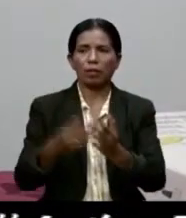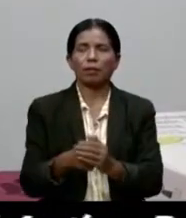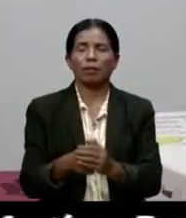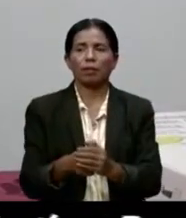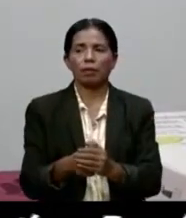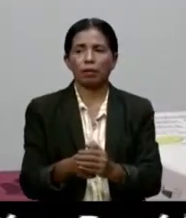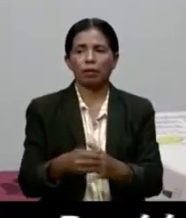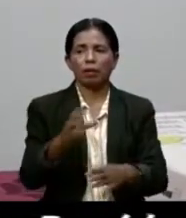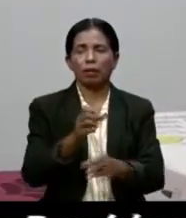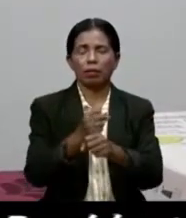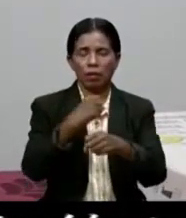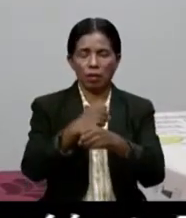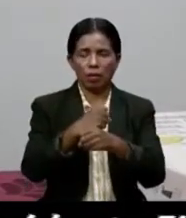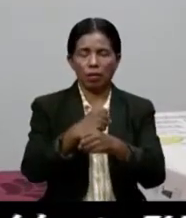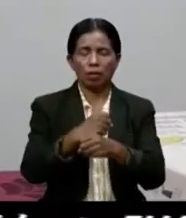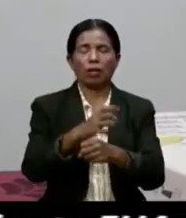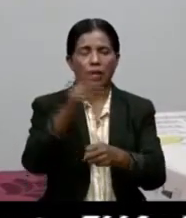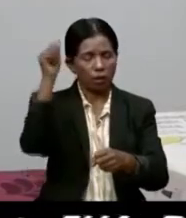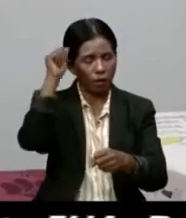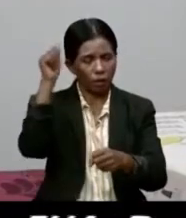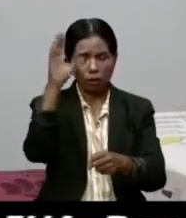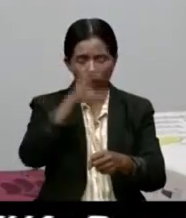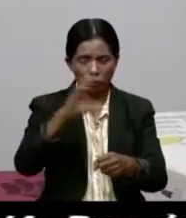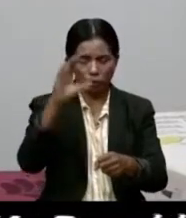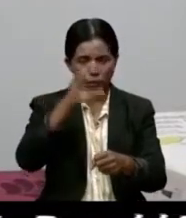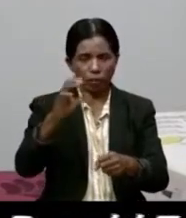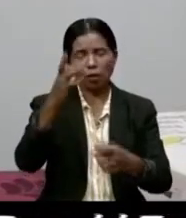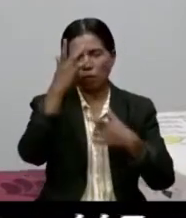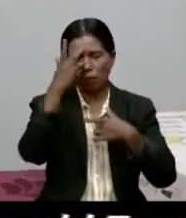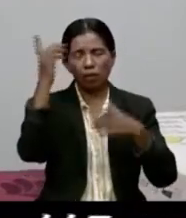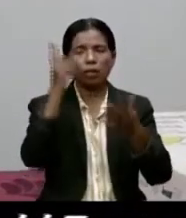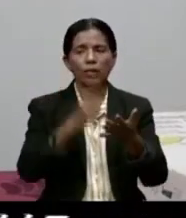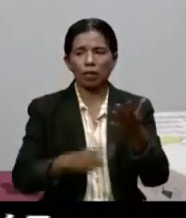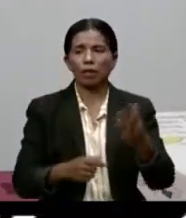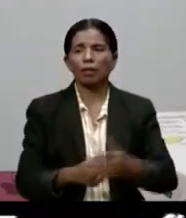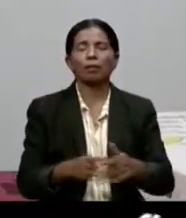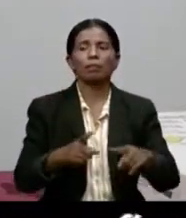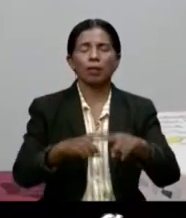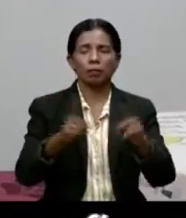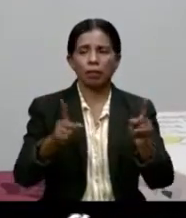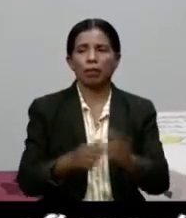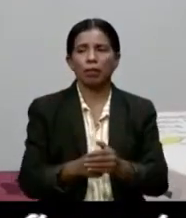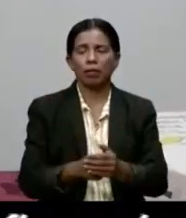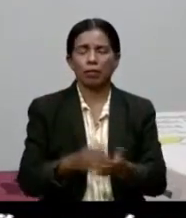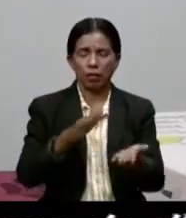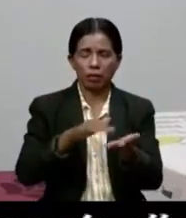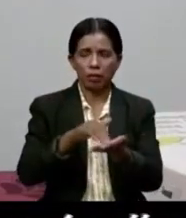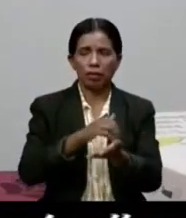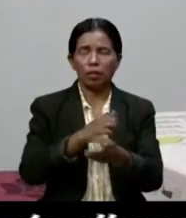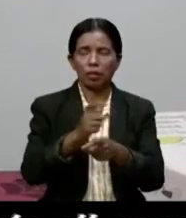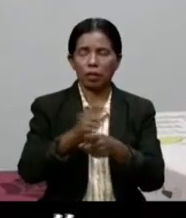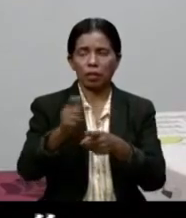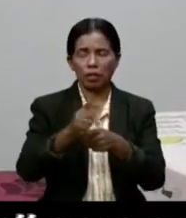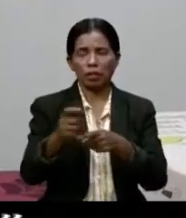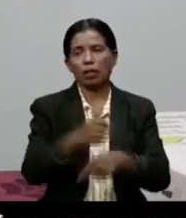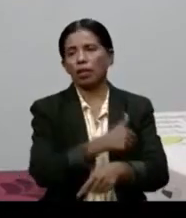ninia perito ne halo analisi ya laboratorio buka tu ninia causa ne saida mas e depois pratica ya liur